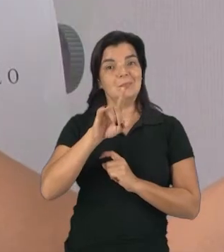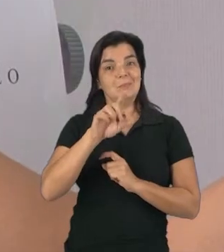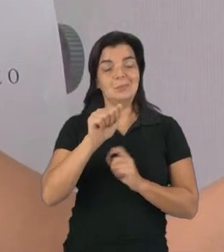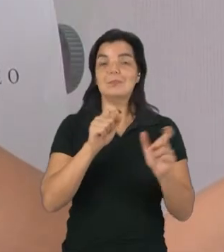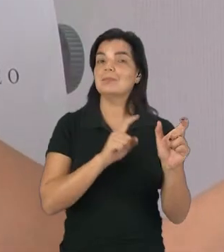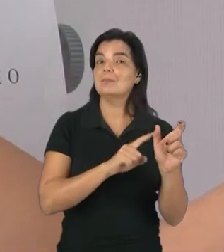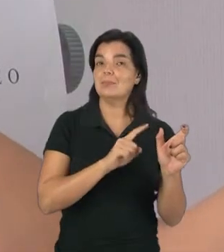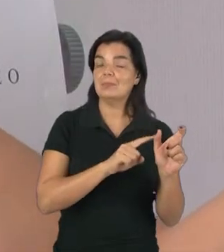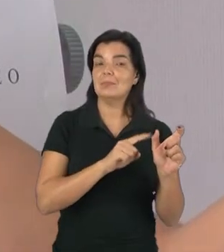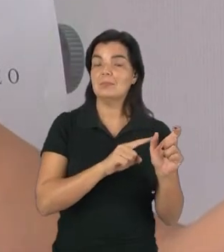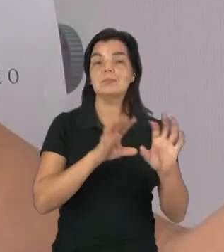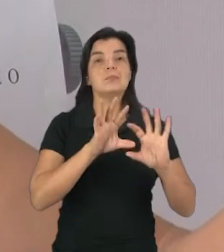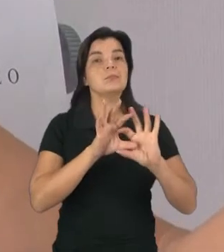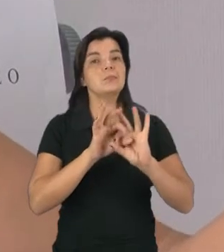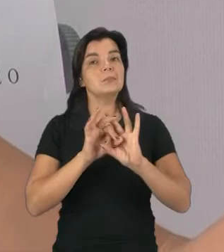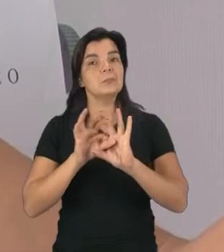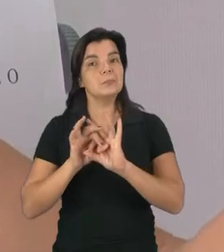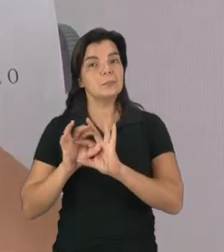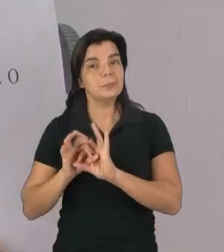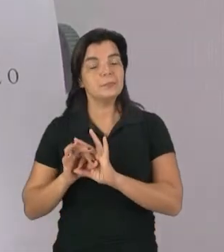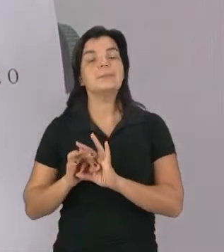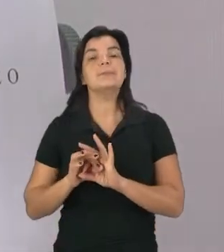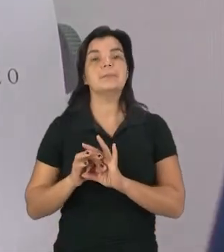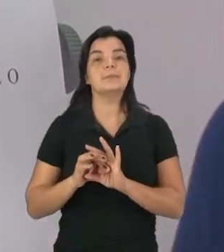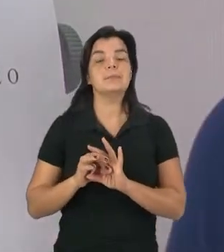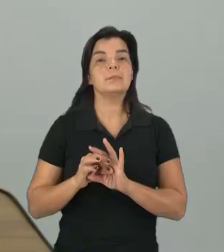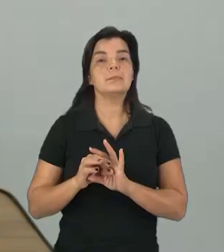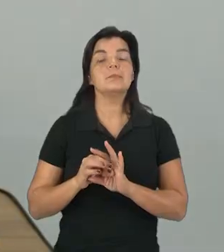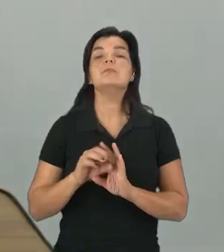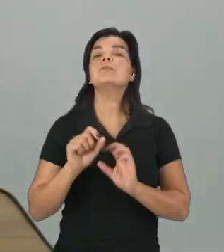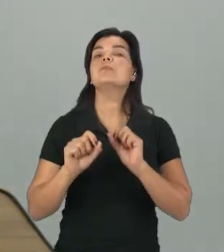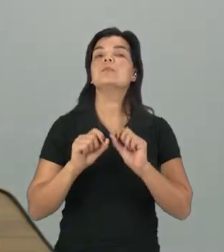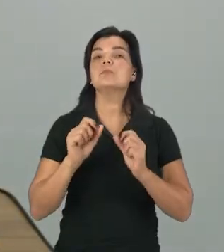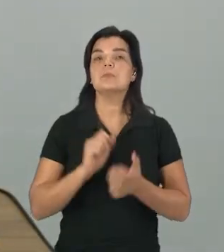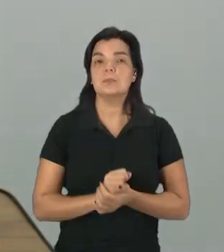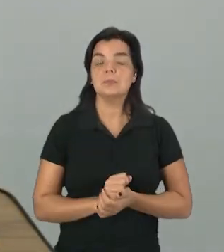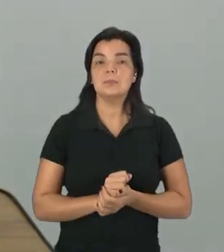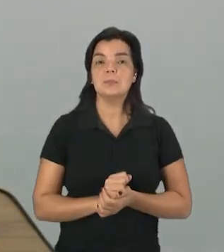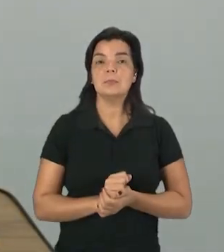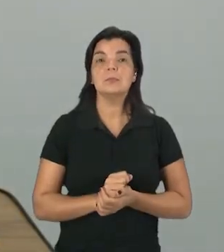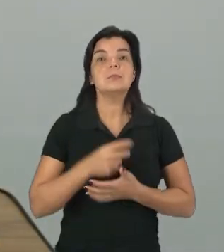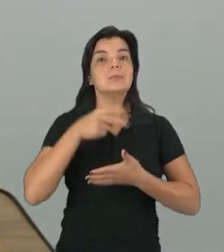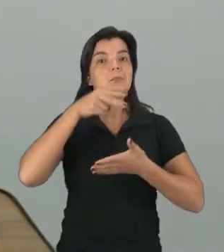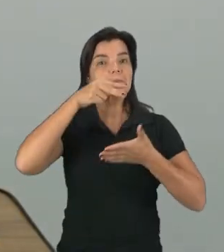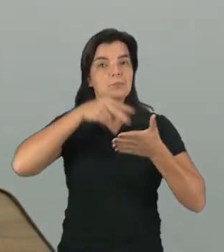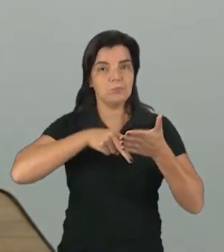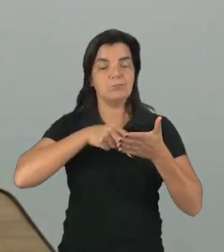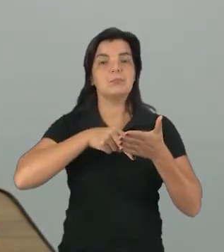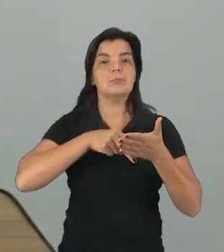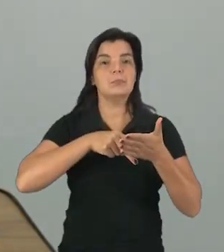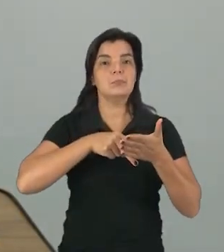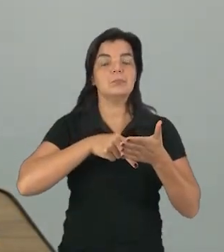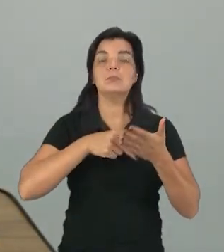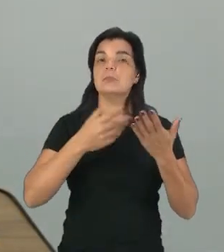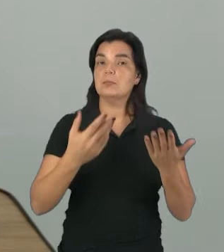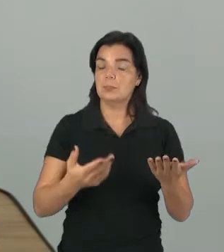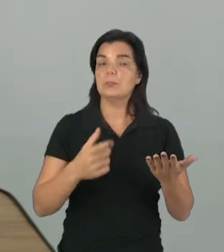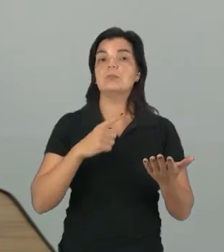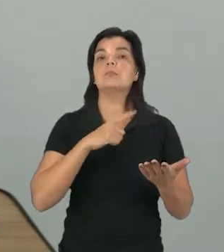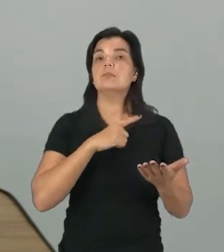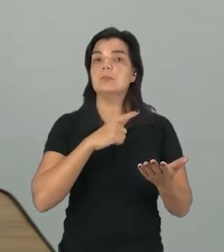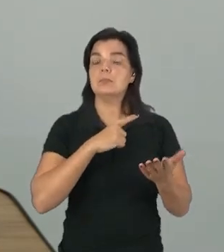essa palavrinha nesse contexto faz menção à ação de ler. Ia haver